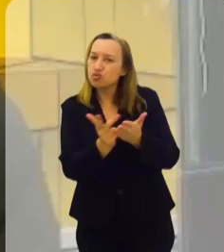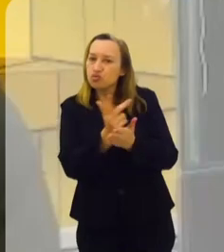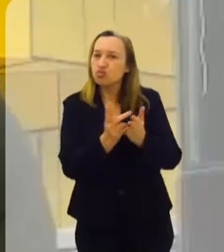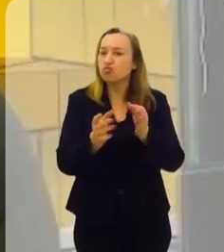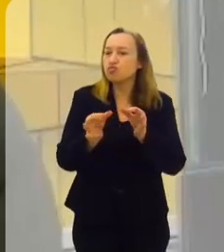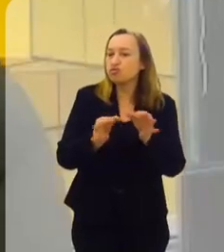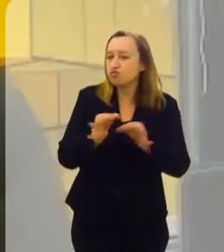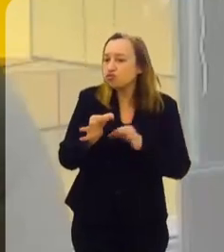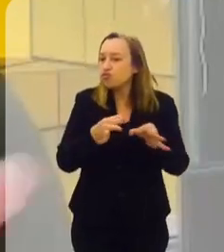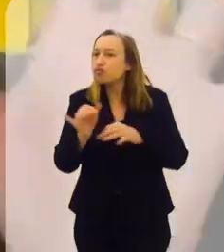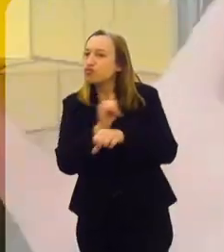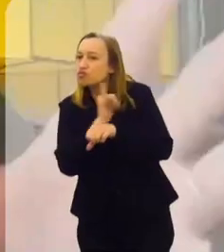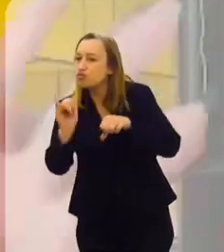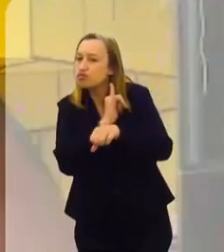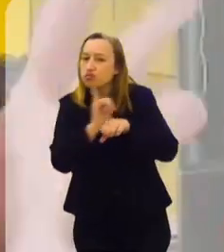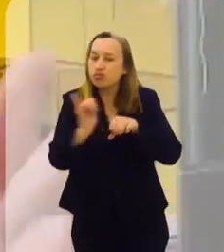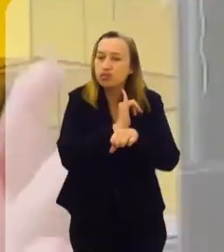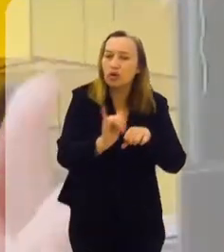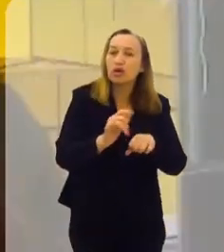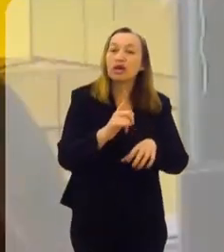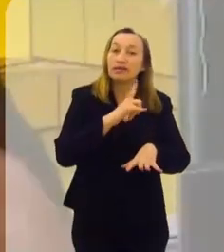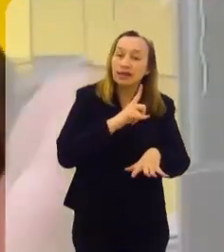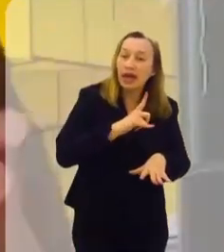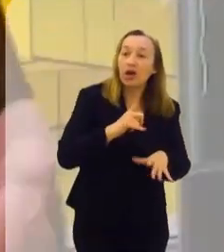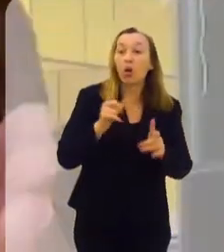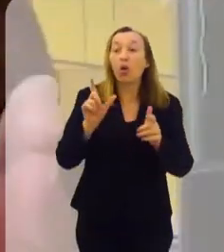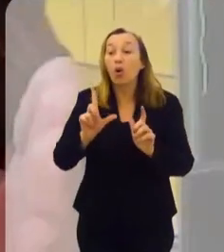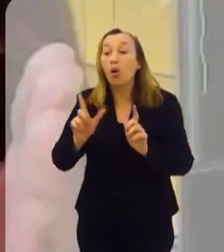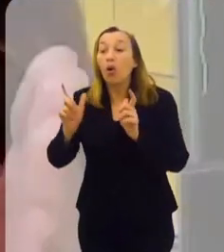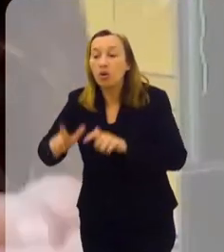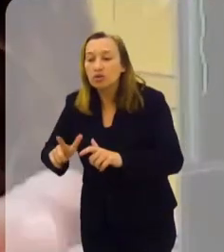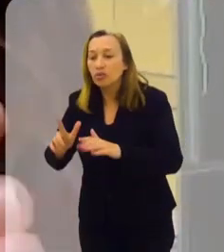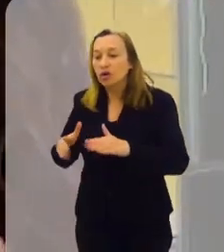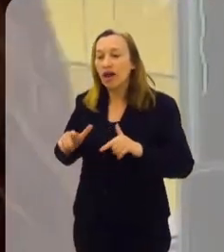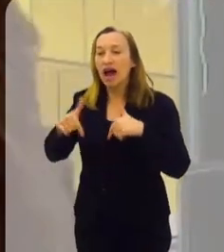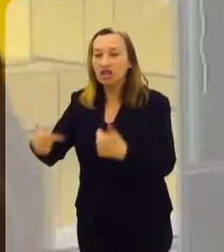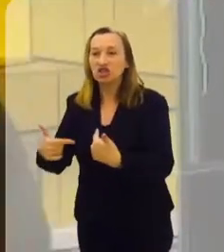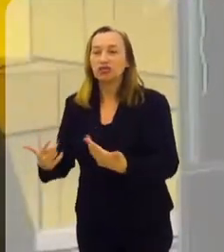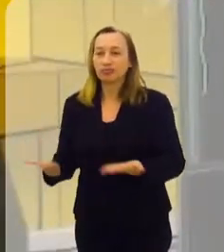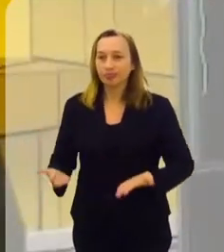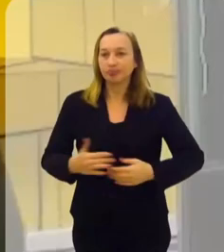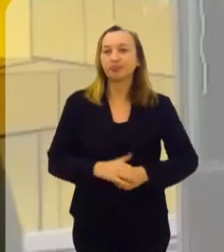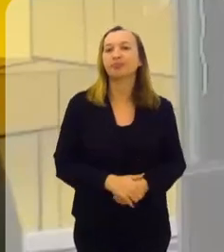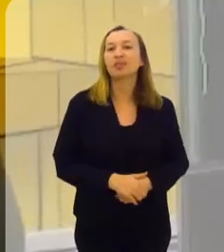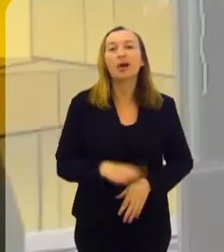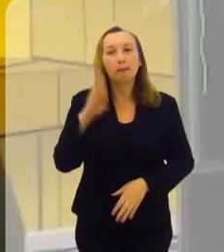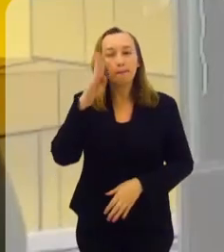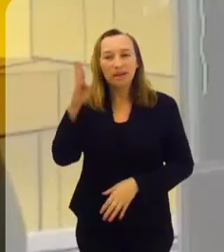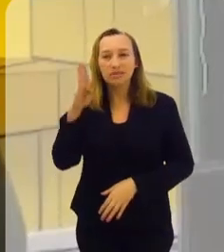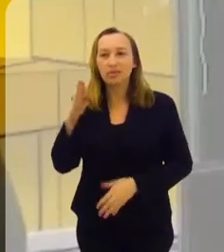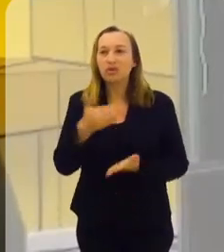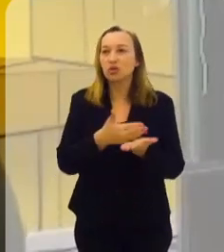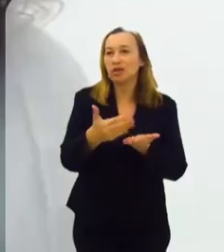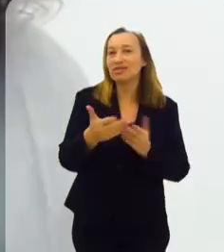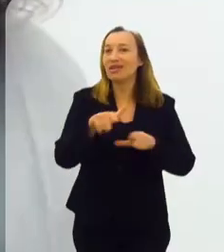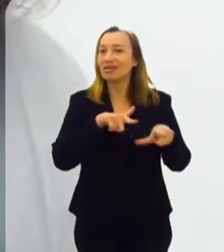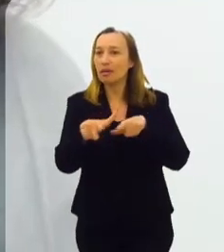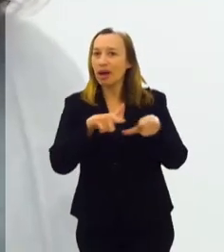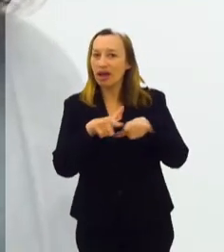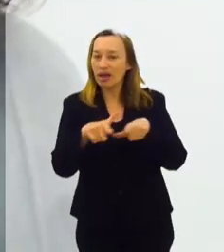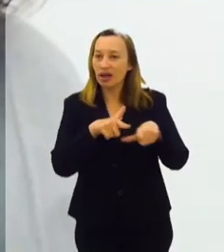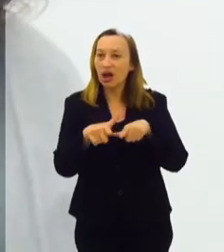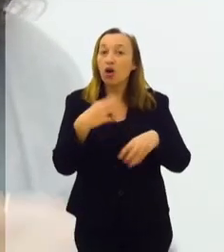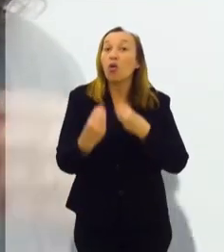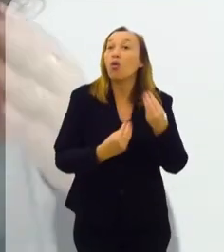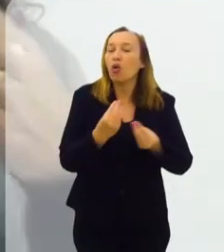que o mapeamento é um caminho para a gente ver o que existe, onde é que a gente pode colocar nossos esforços. E, principalmente,